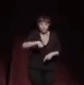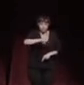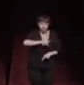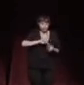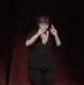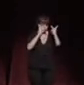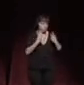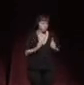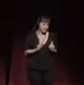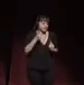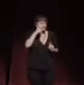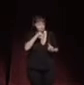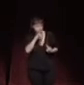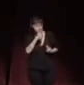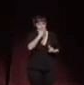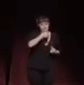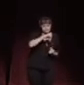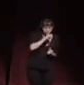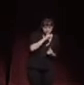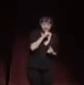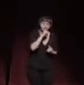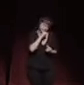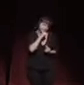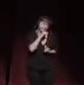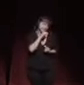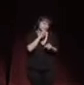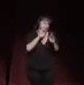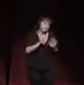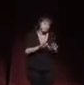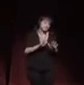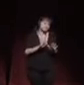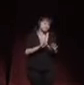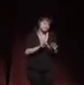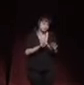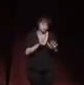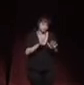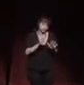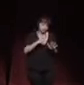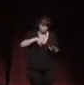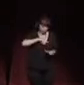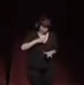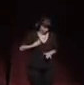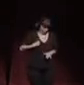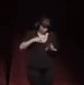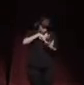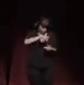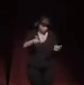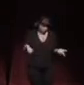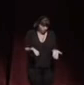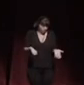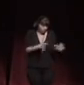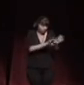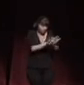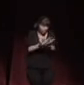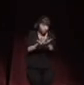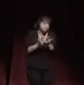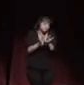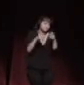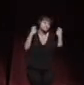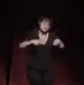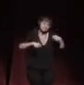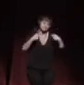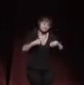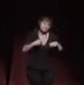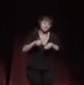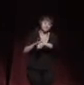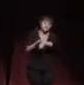mães e pais que estão ali, mas que nesse contexto no qual nós vivemos, nesse mundo no qual nós vivemos, são necessárias muitas